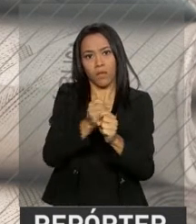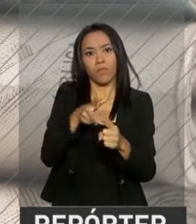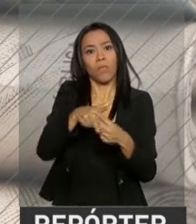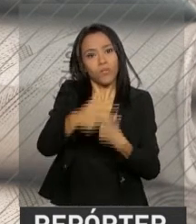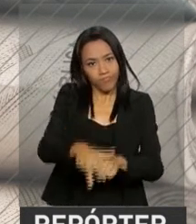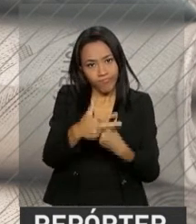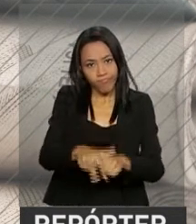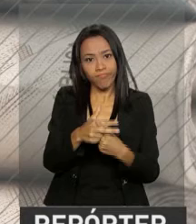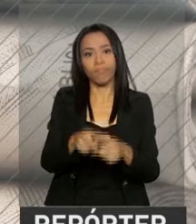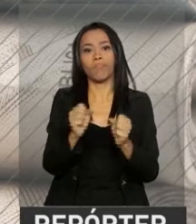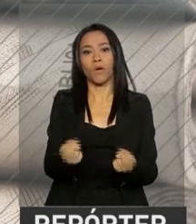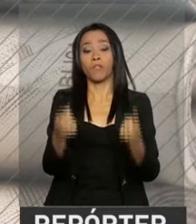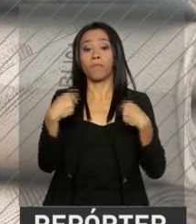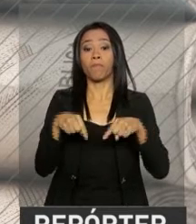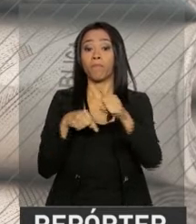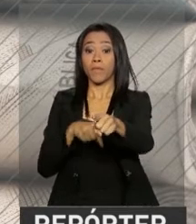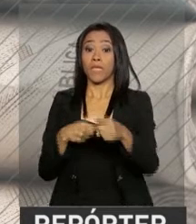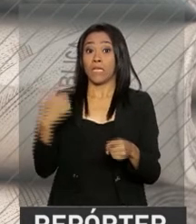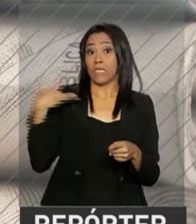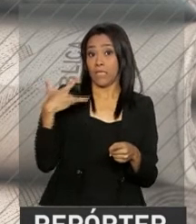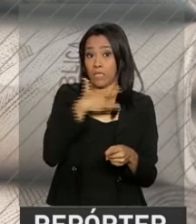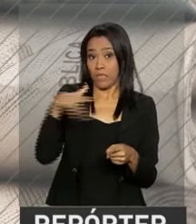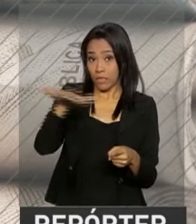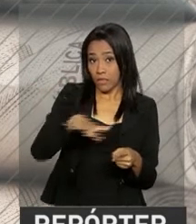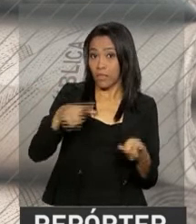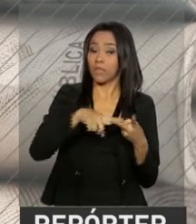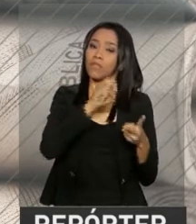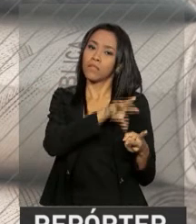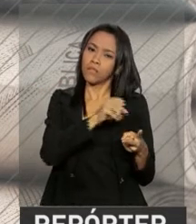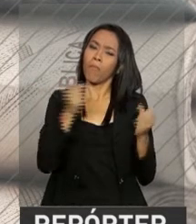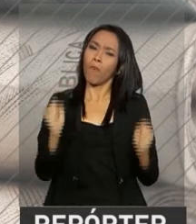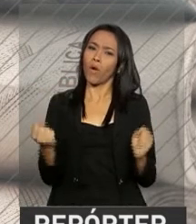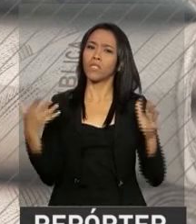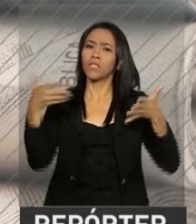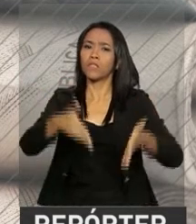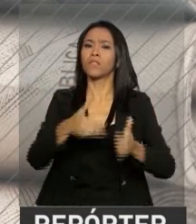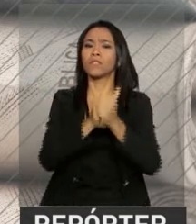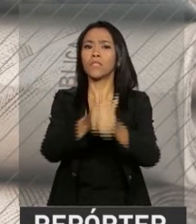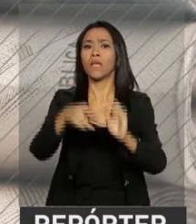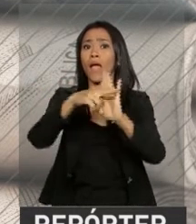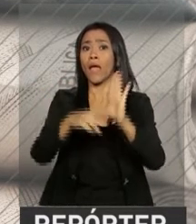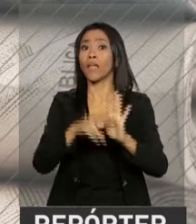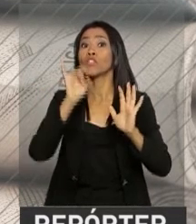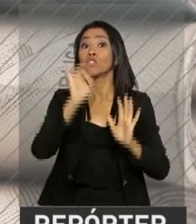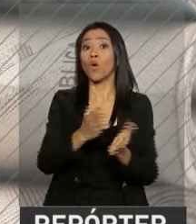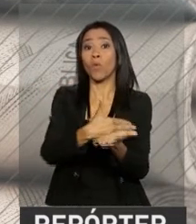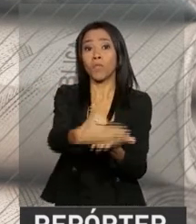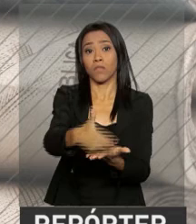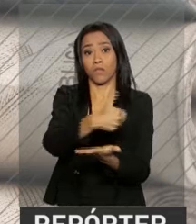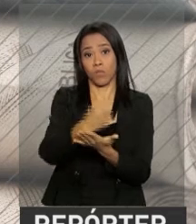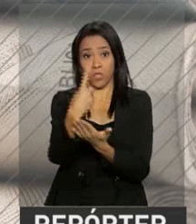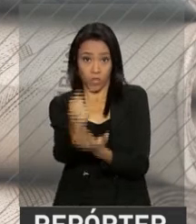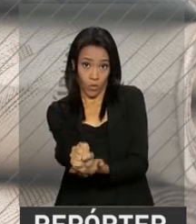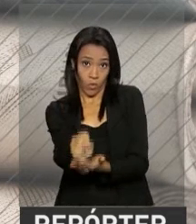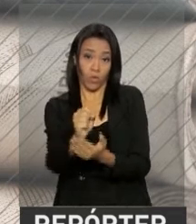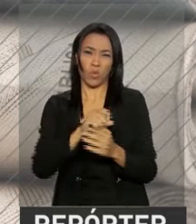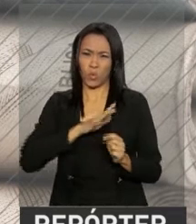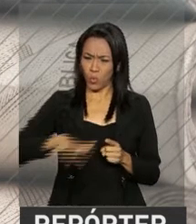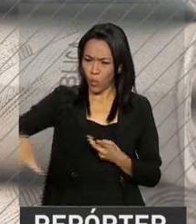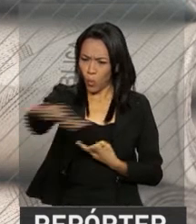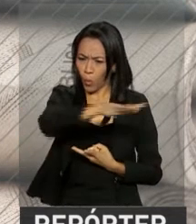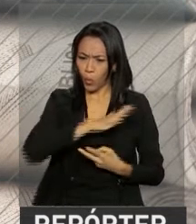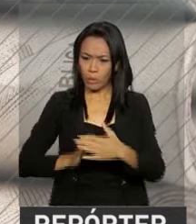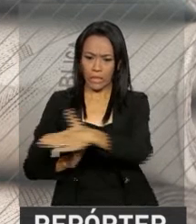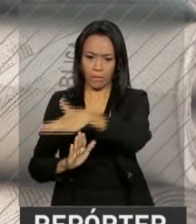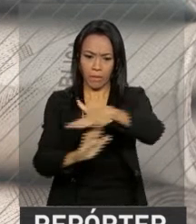educação só entram no novo regime fiscal tinha de 2018 nem todas as despesas estão sujeitas ao teto